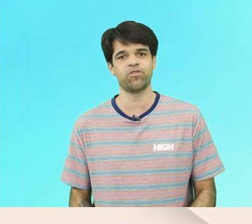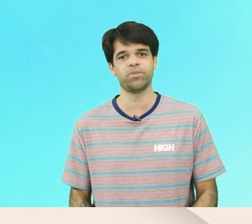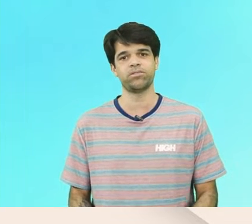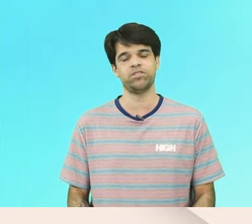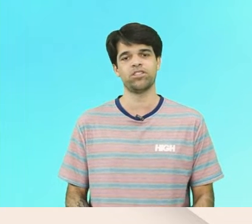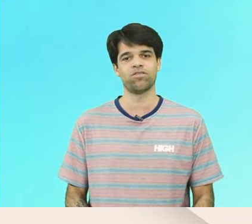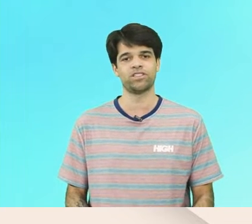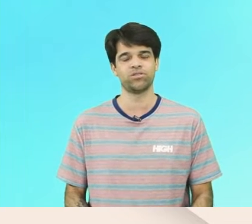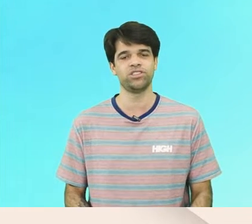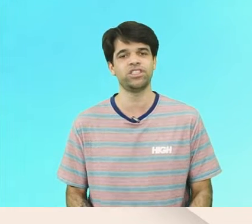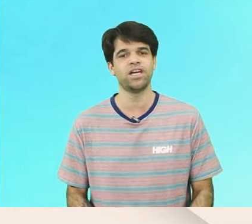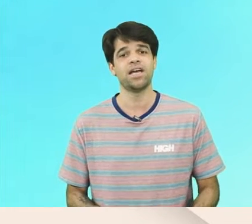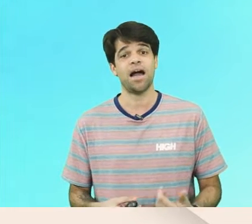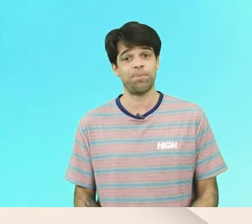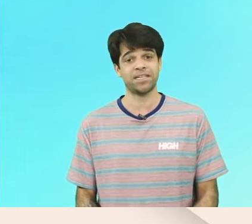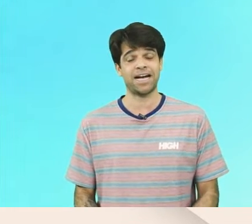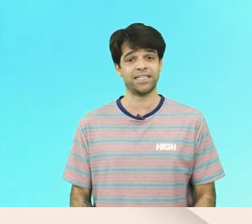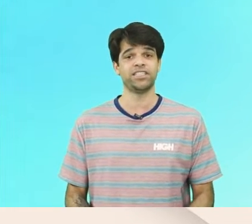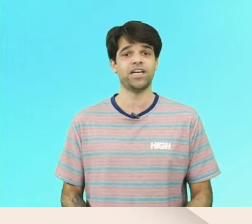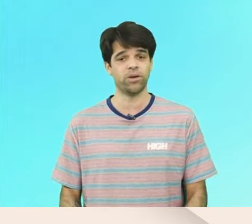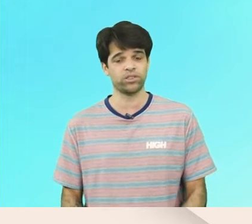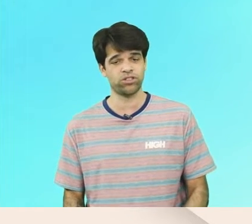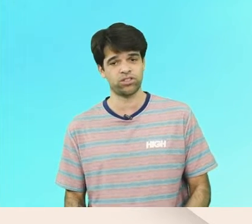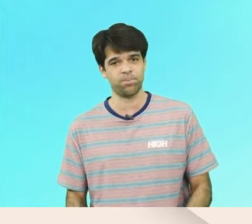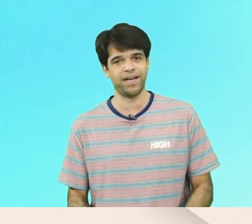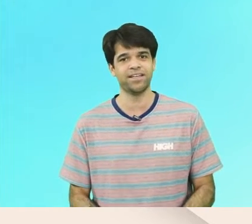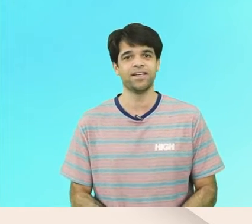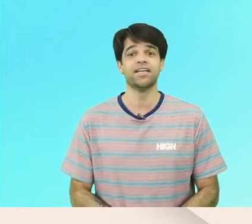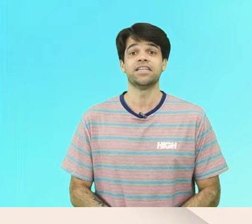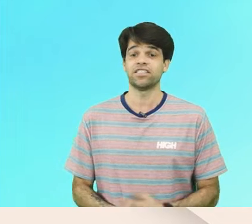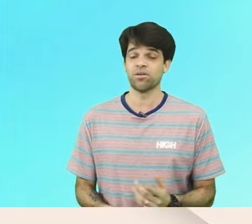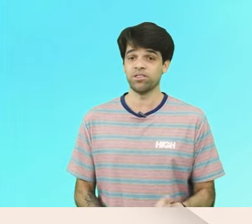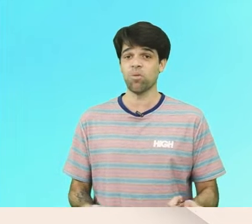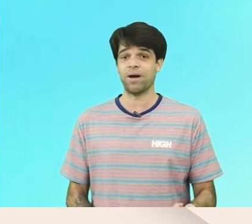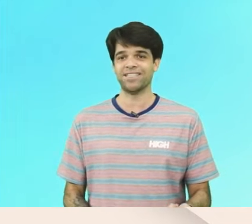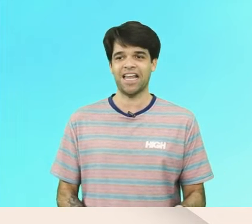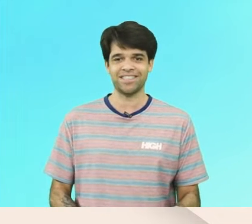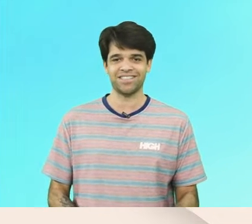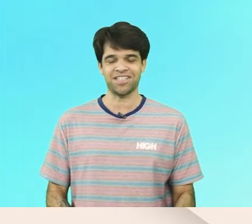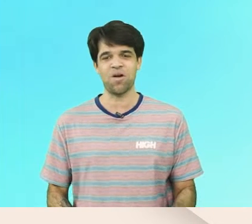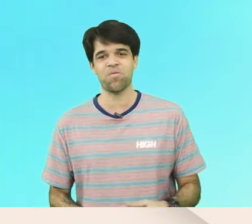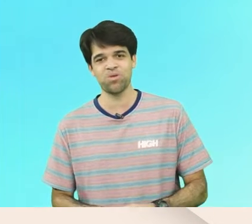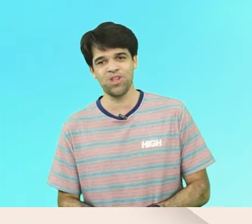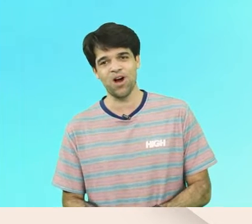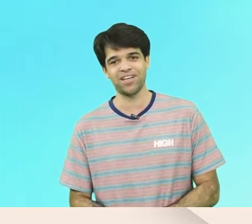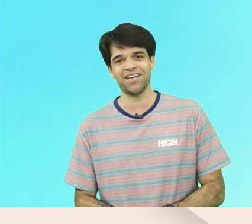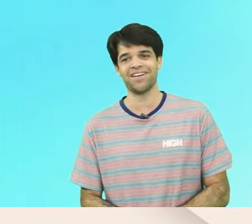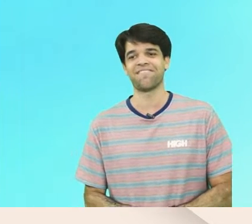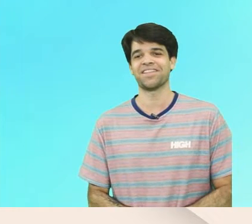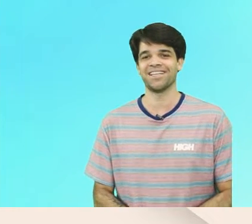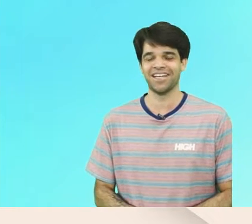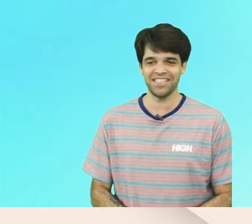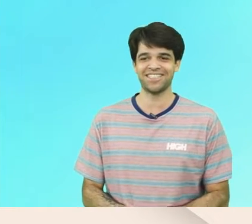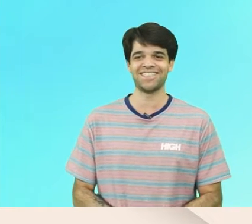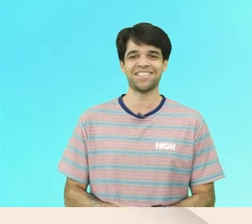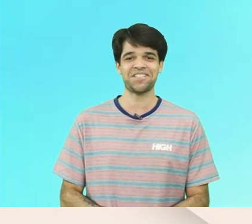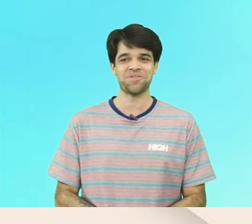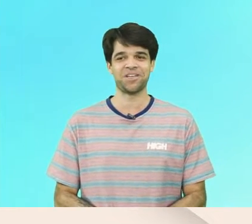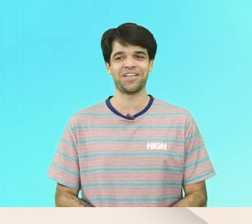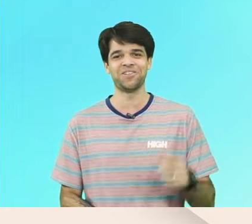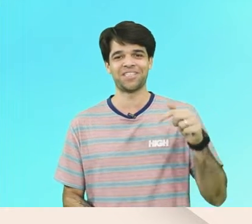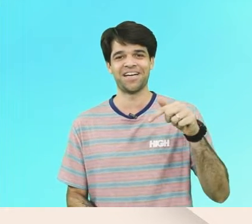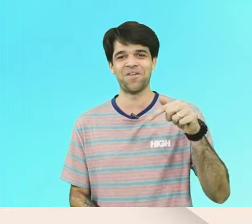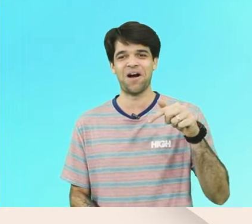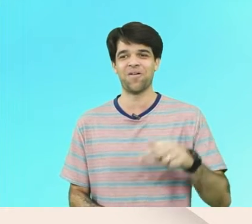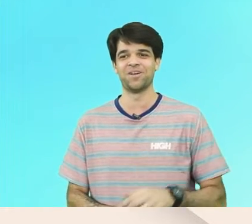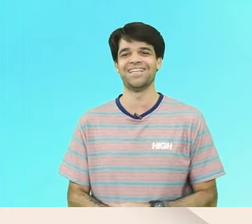de Desenvolvimento de Inovações Aplicadas ao TJPE. E também sou pai de Lattes, tá? Um bulldog inglês de